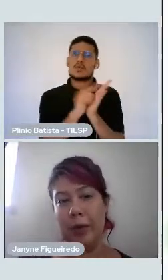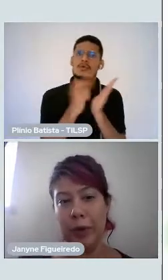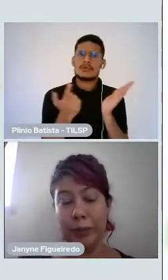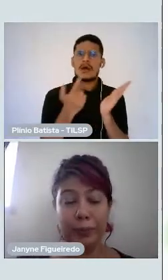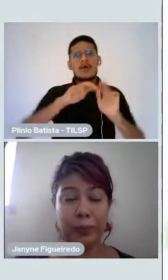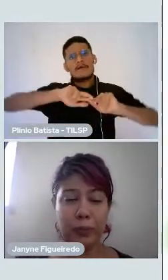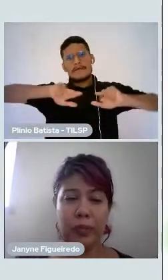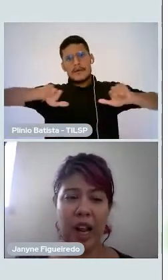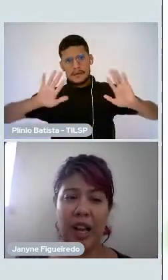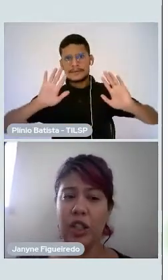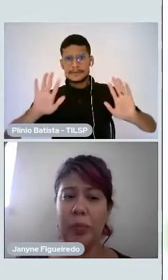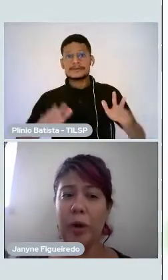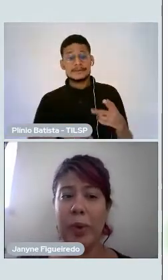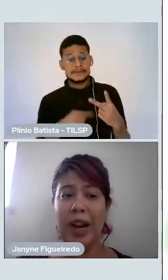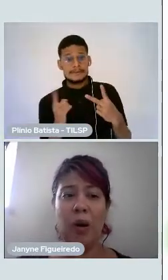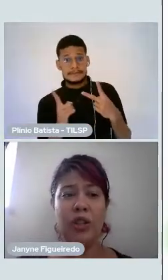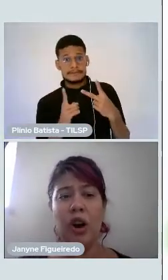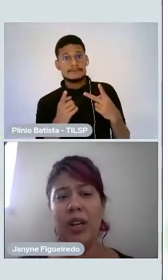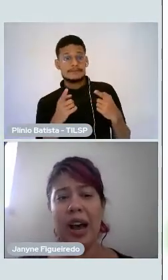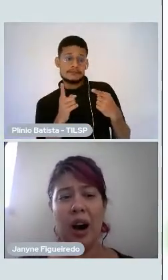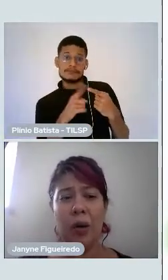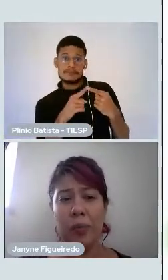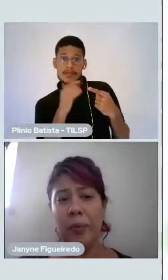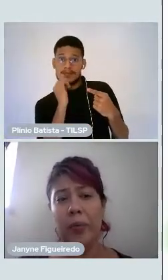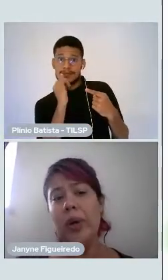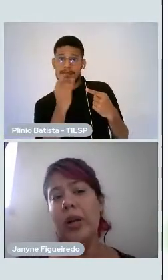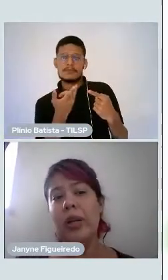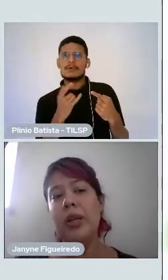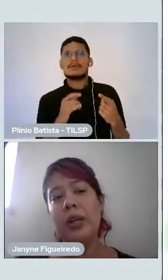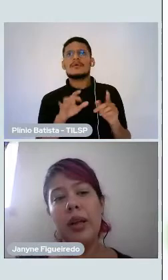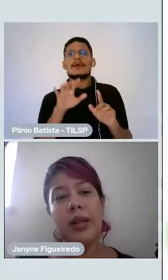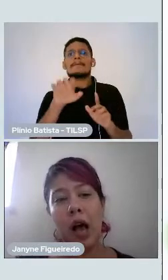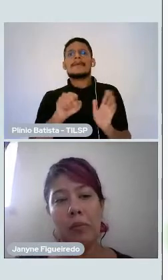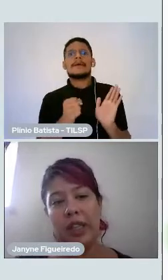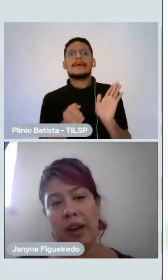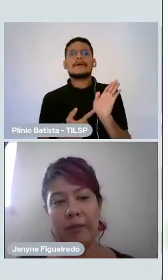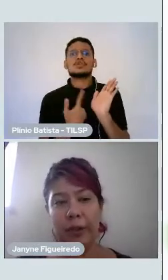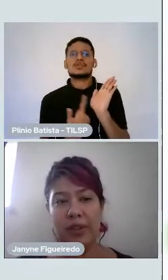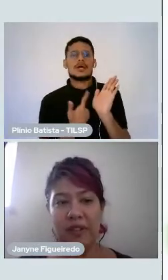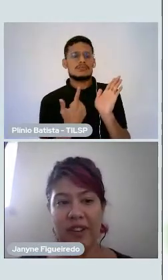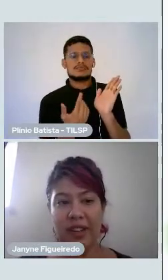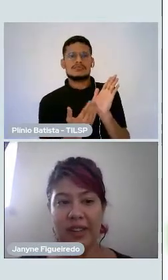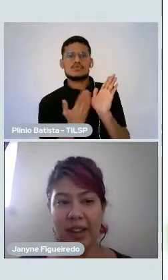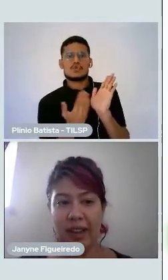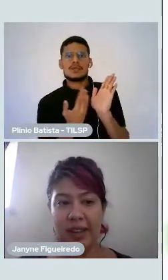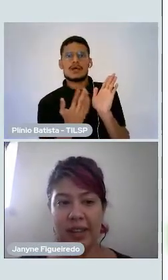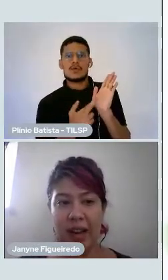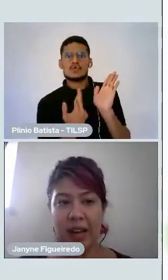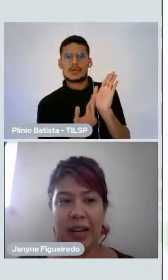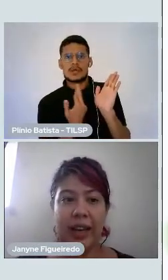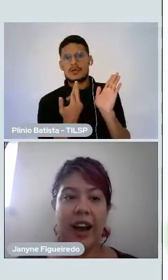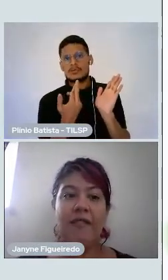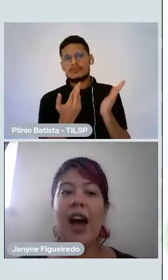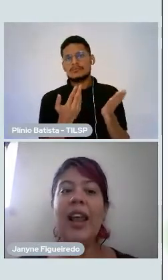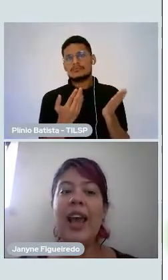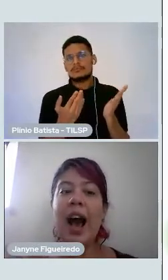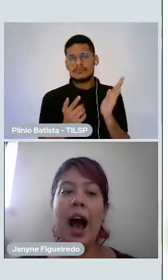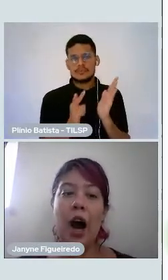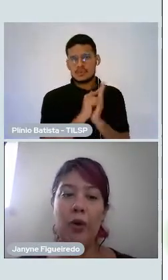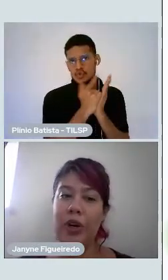por exemplo, a gente pode pegar um jornal da época da Revolução Francesa